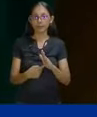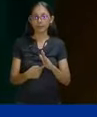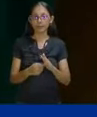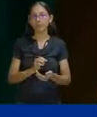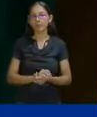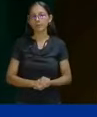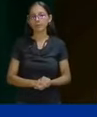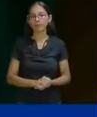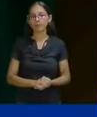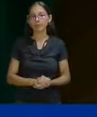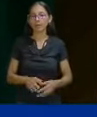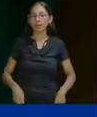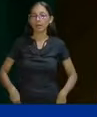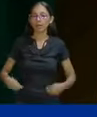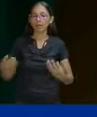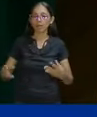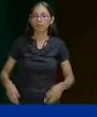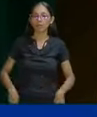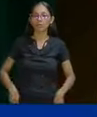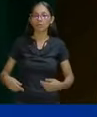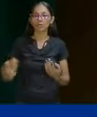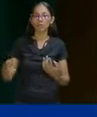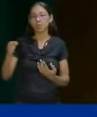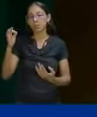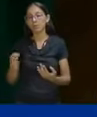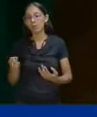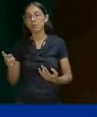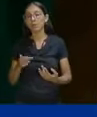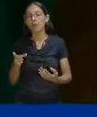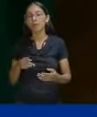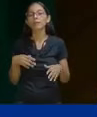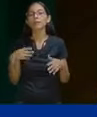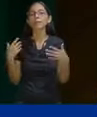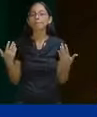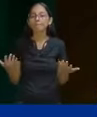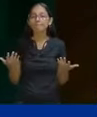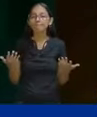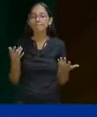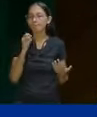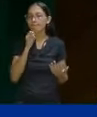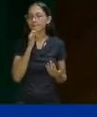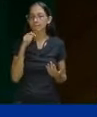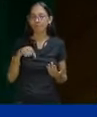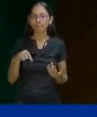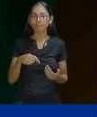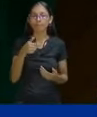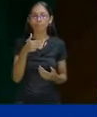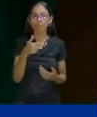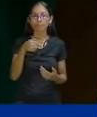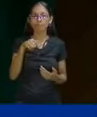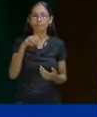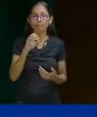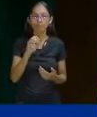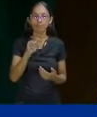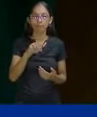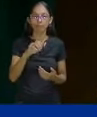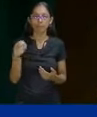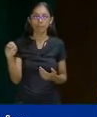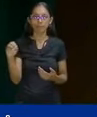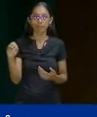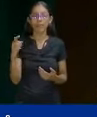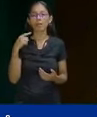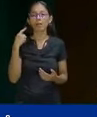regular. Foram 260 mil, excelências, gastos com serviços advocatícios de